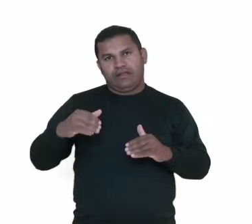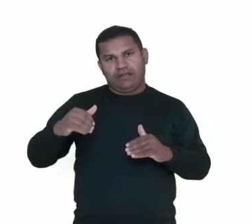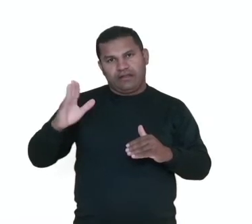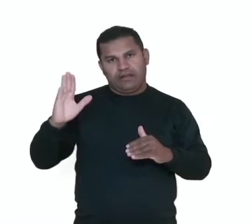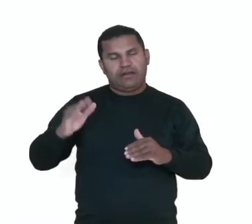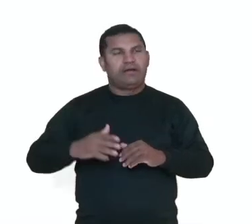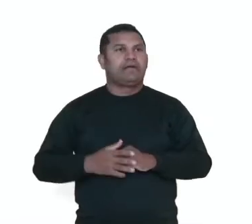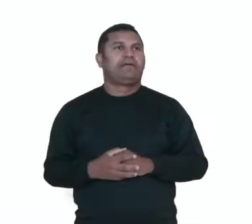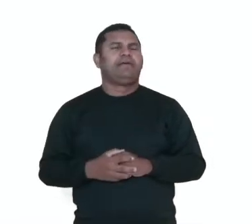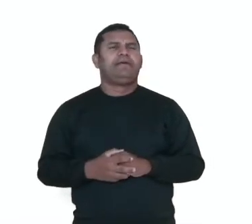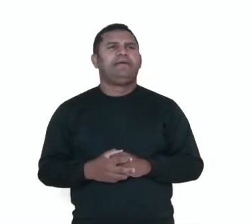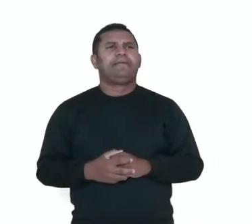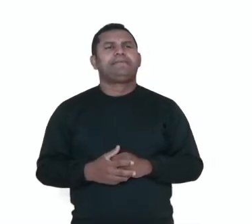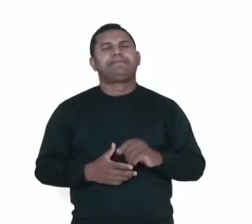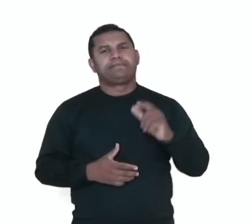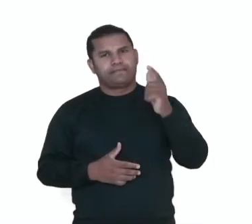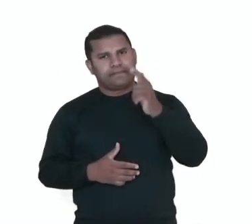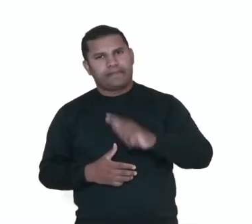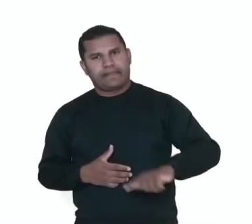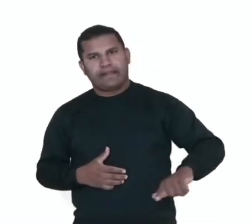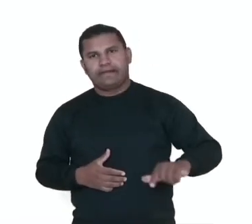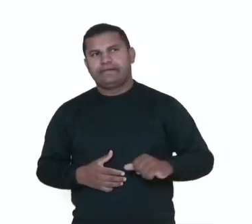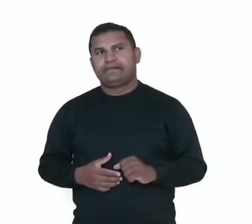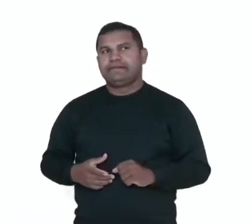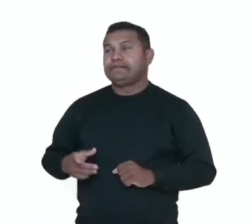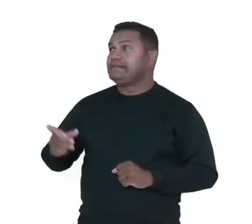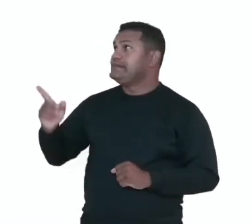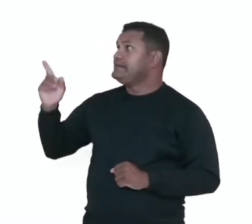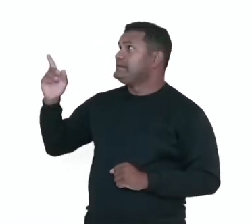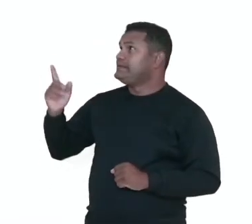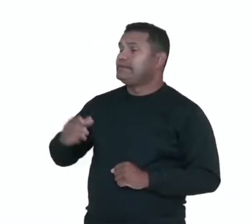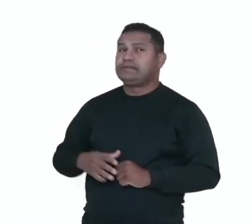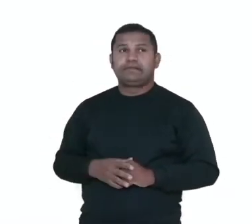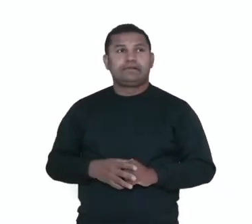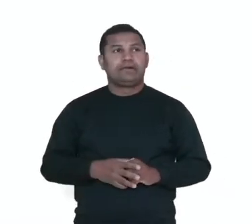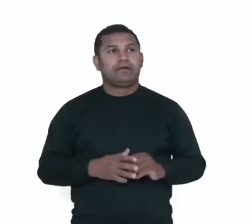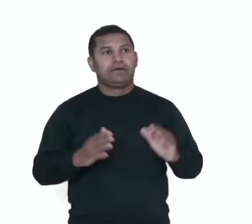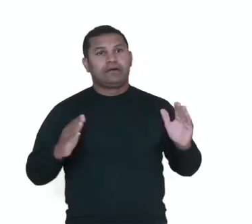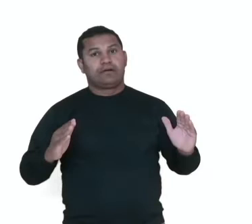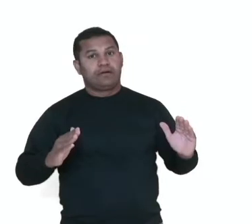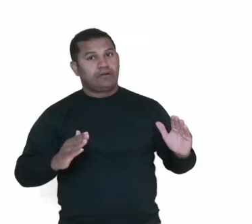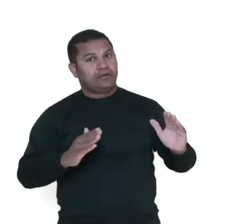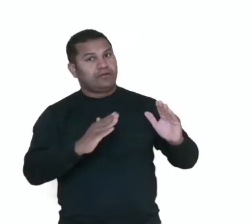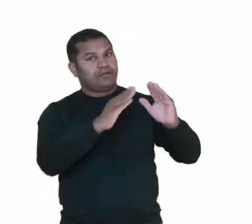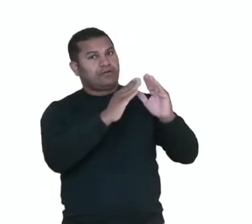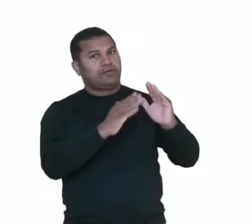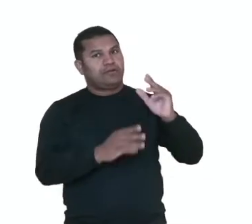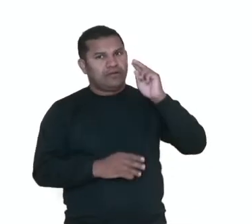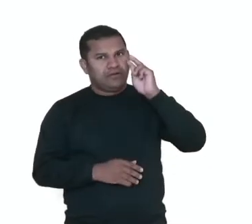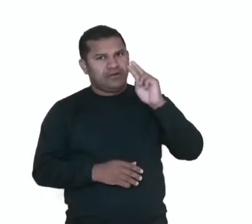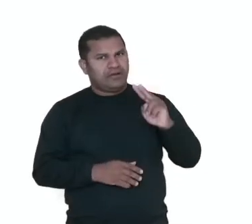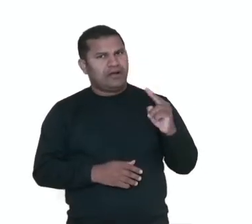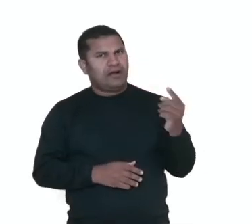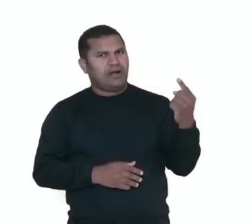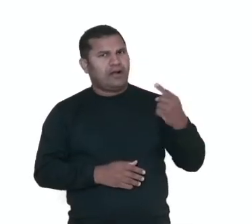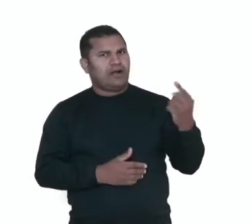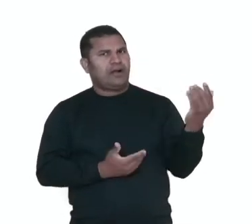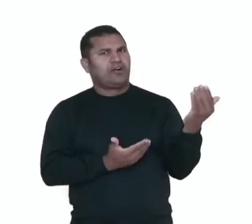está vendo a primeira do lado esquerdo, é uma população considerada jovem, com a base bem larga e um topo bem estreito,